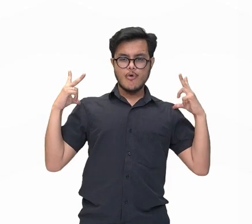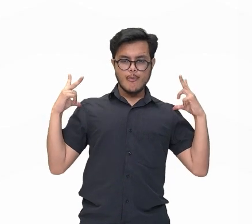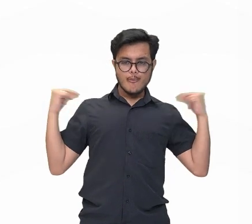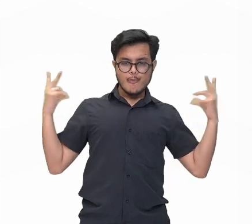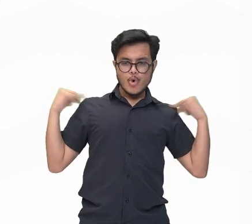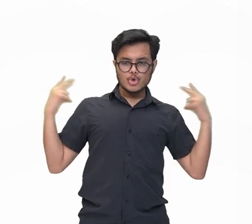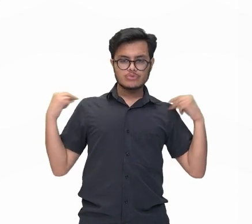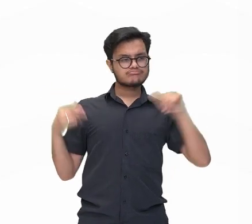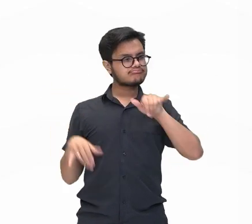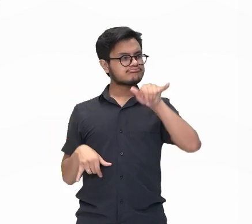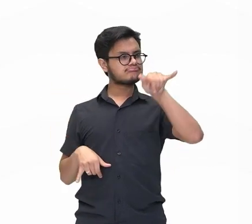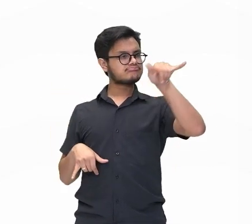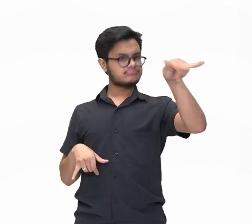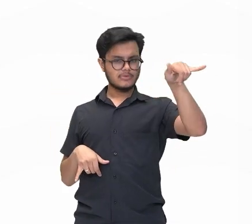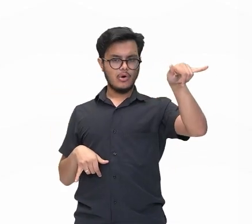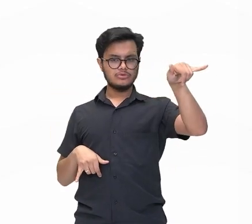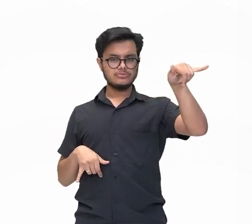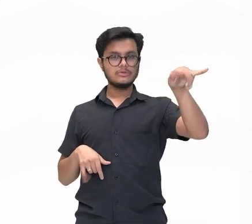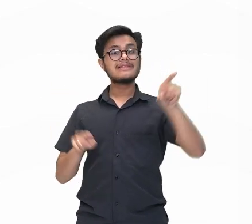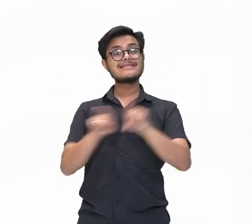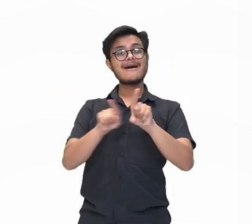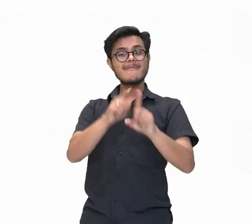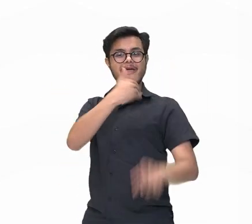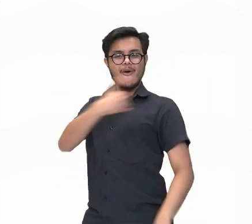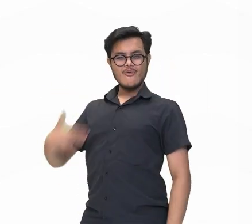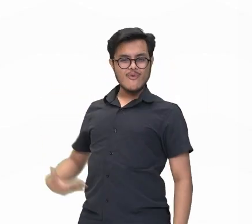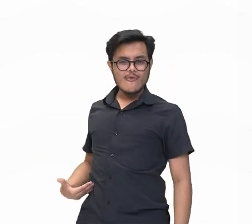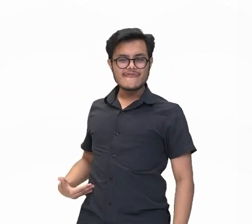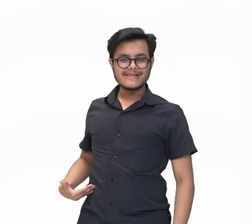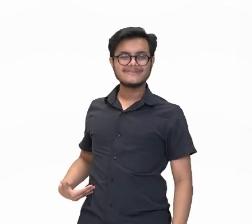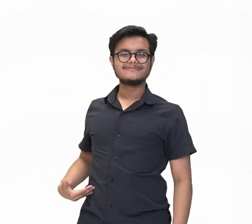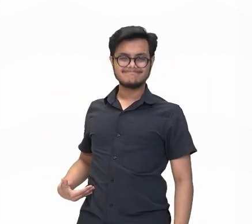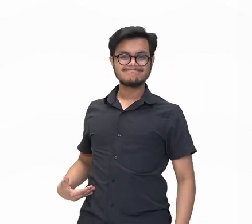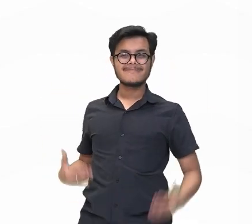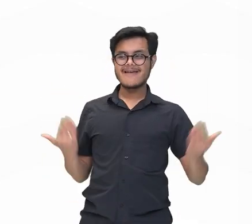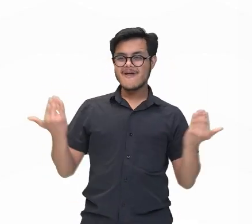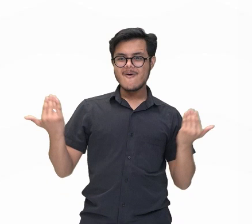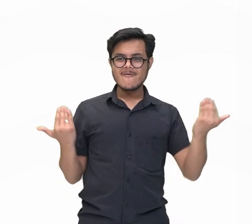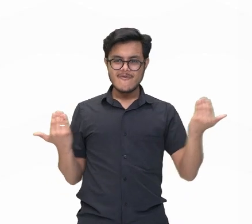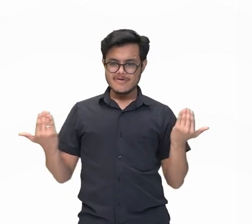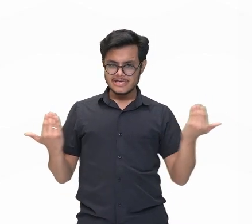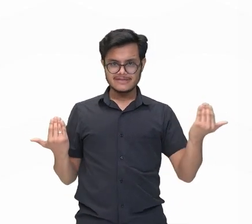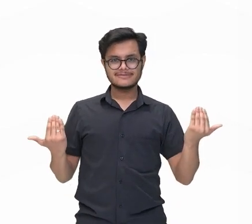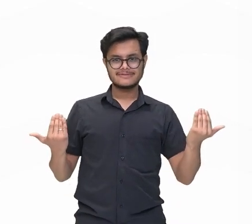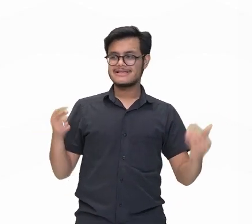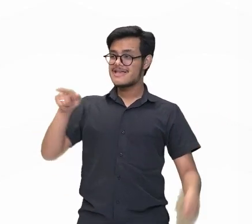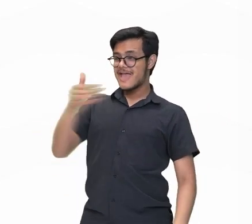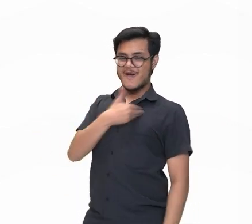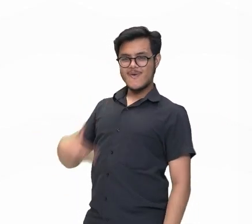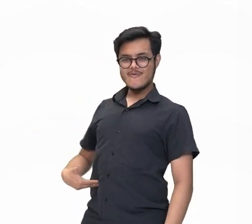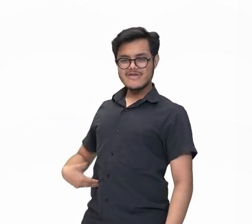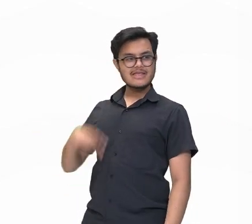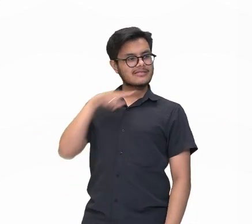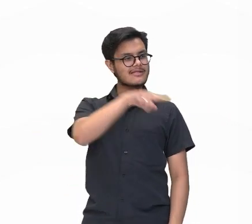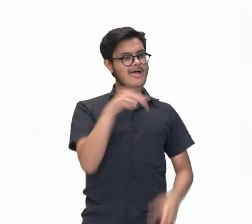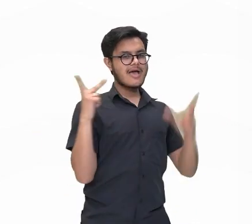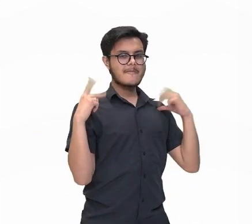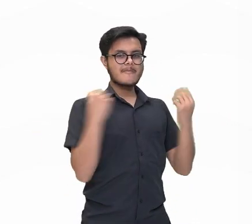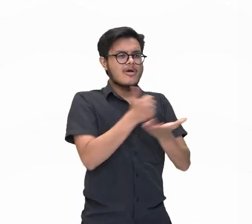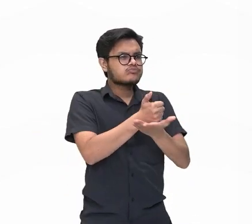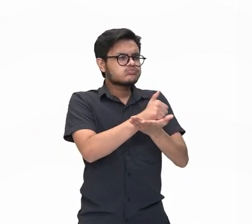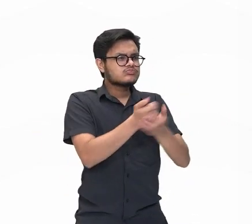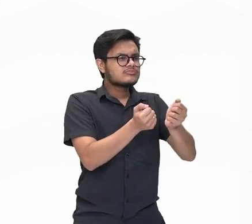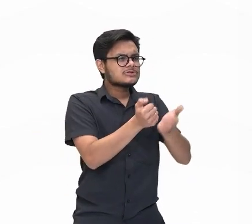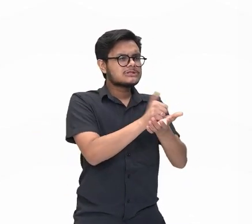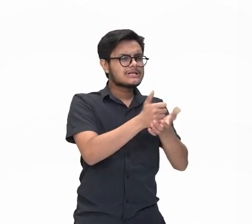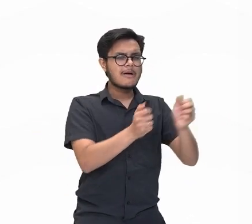comparativo. Eu estou comparando um piloto de um avião, tá, com uma pessoa que vai governar um país. Então,